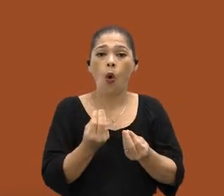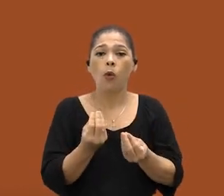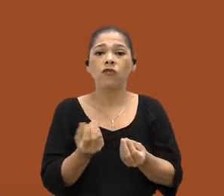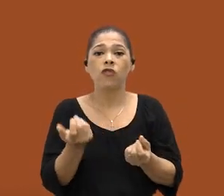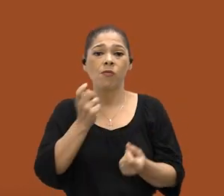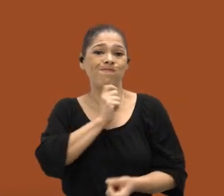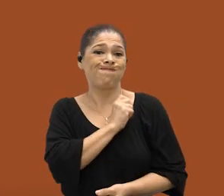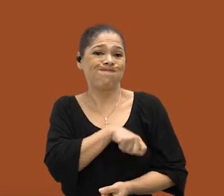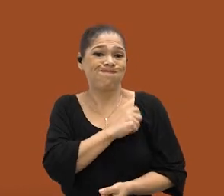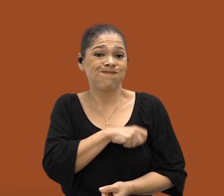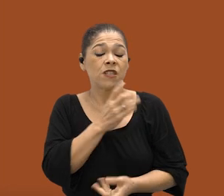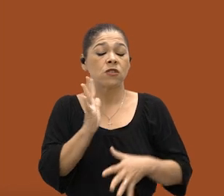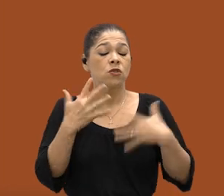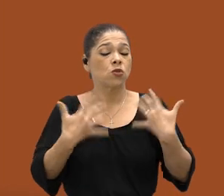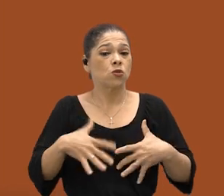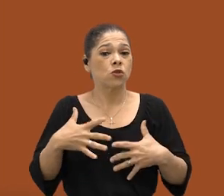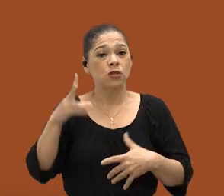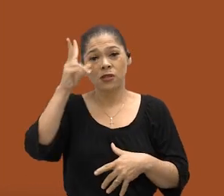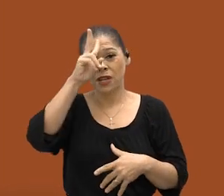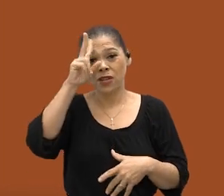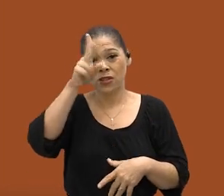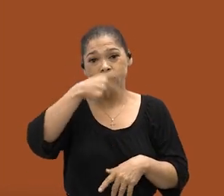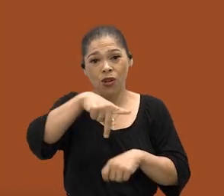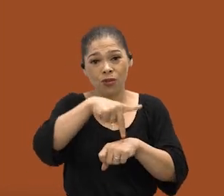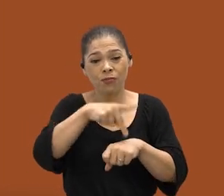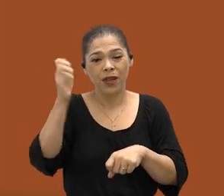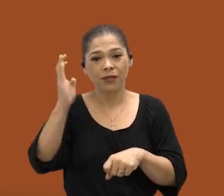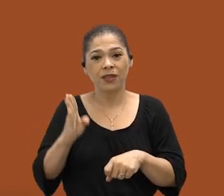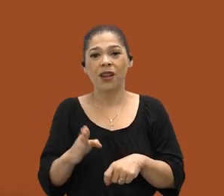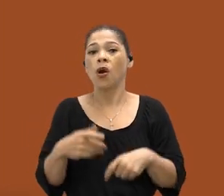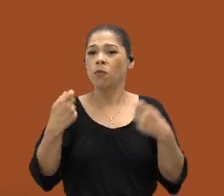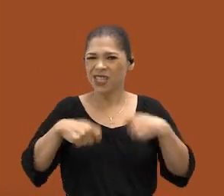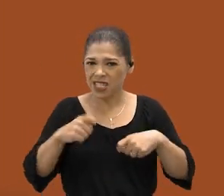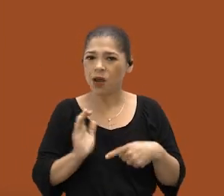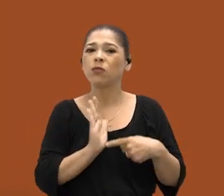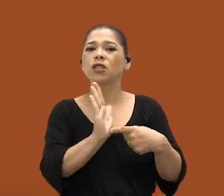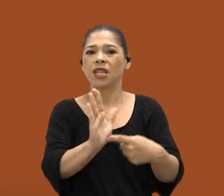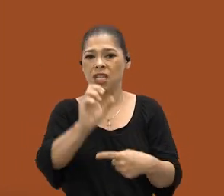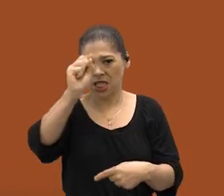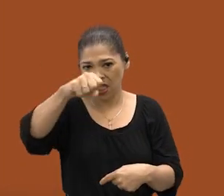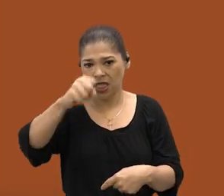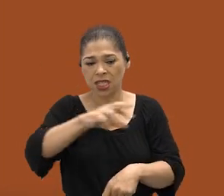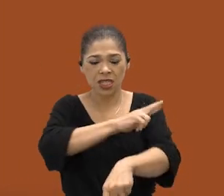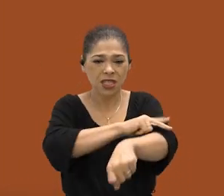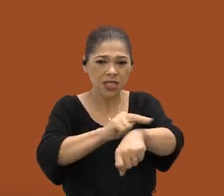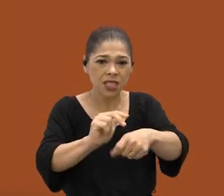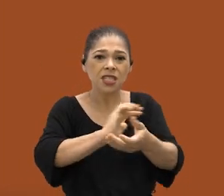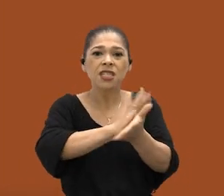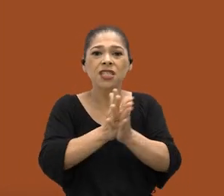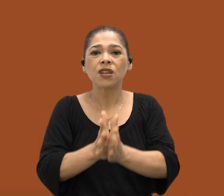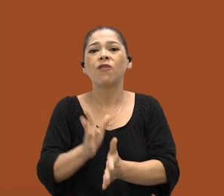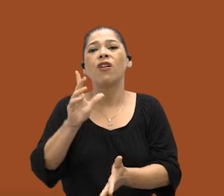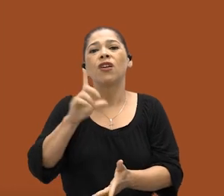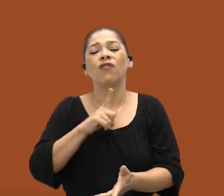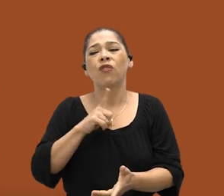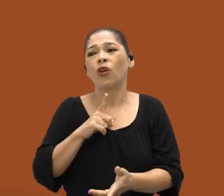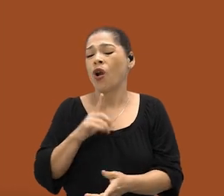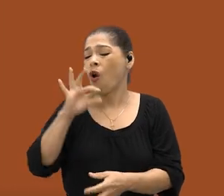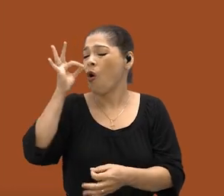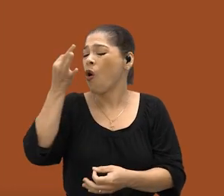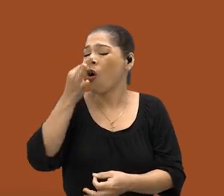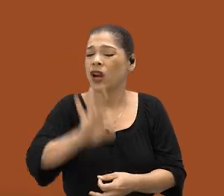foi cruel na história do país não que não devamos mostrar que o racismo não foi apenas uma coisa